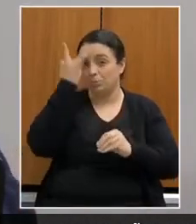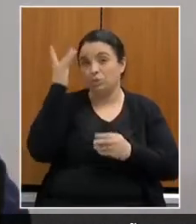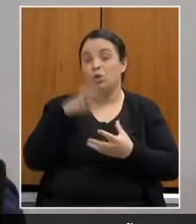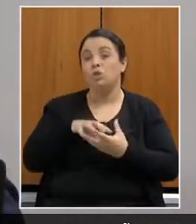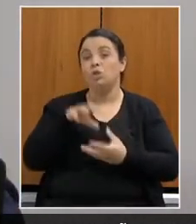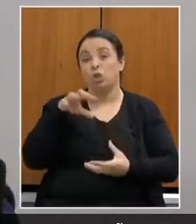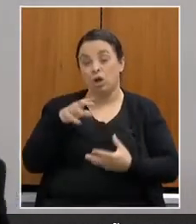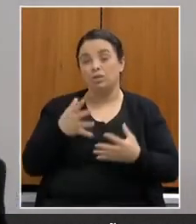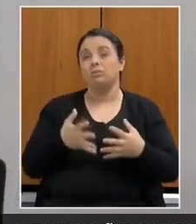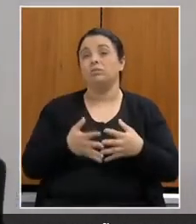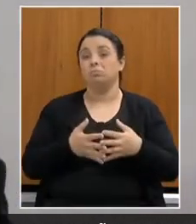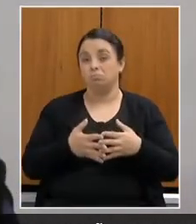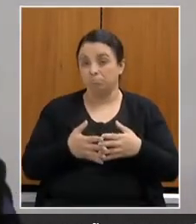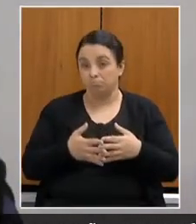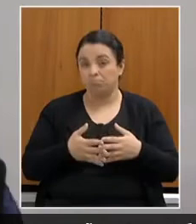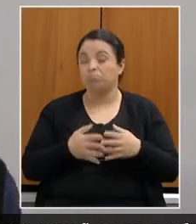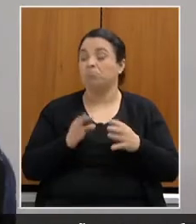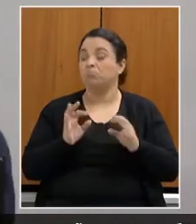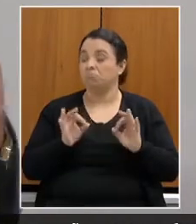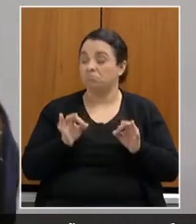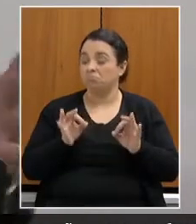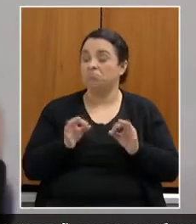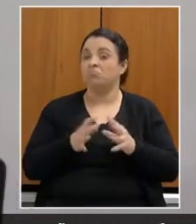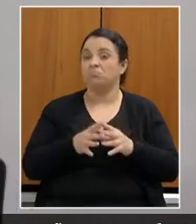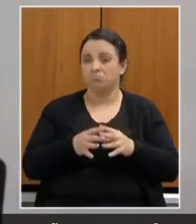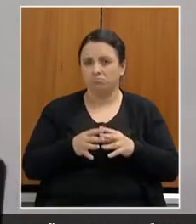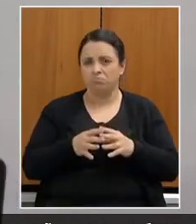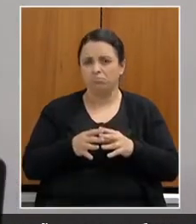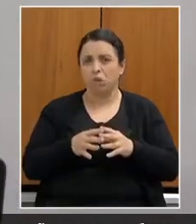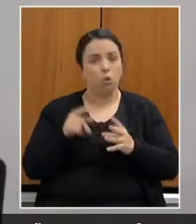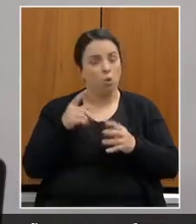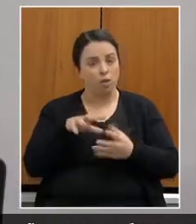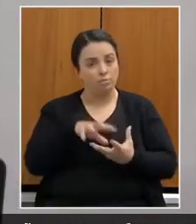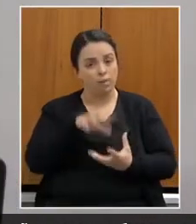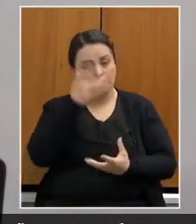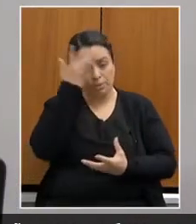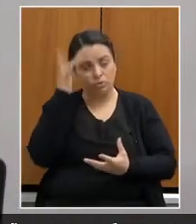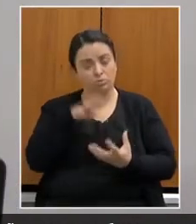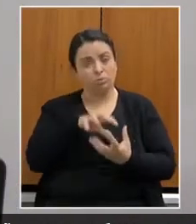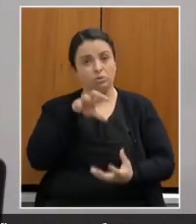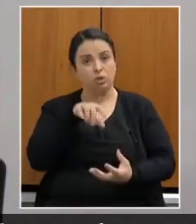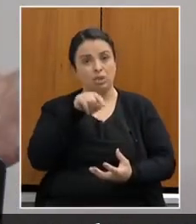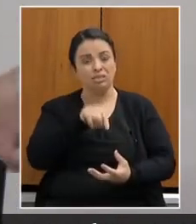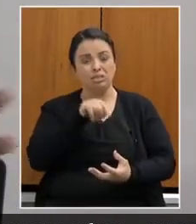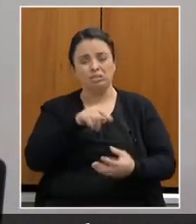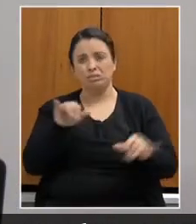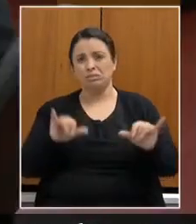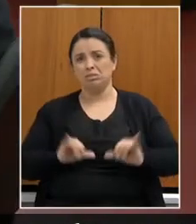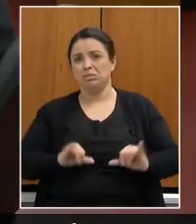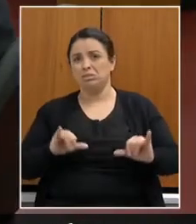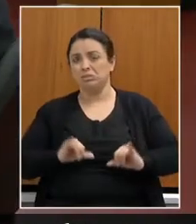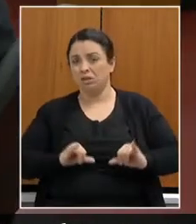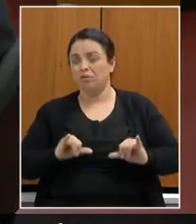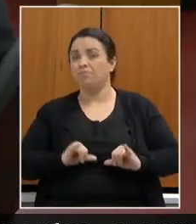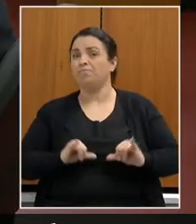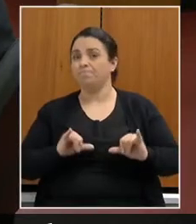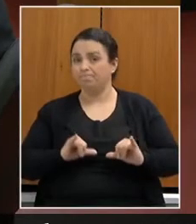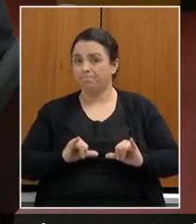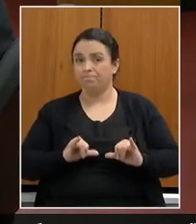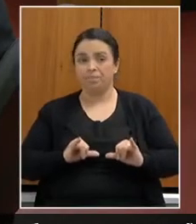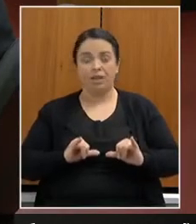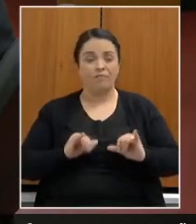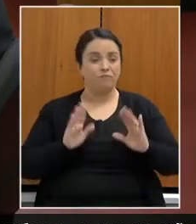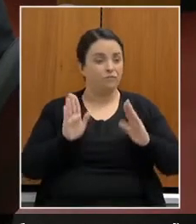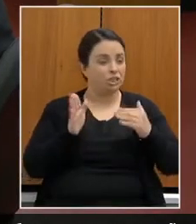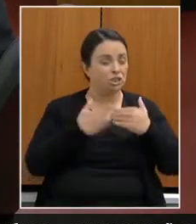é impressionante, o que os idosos estão passando, muitas vezes reclusos dentro de